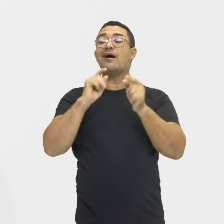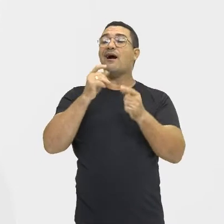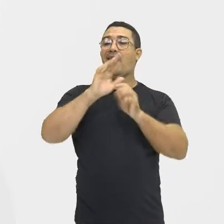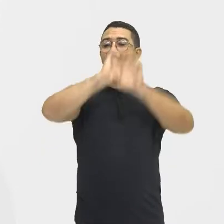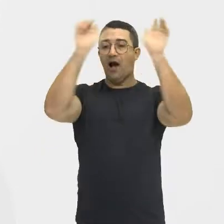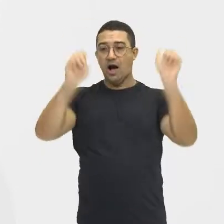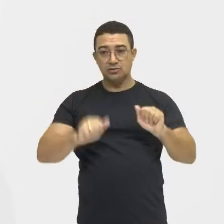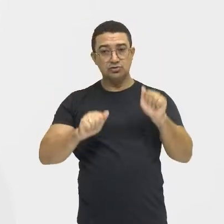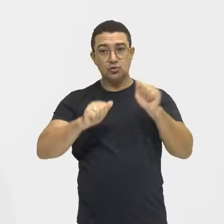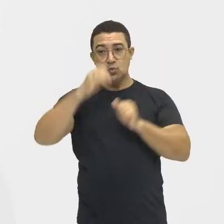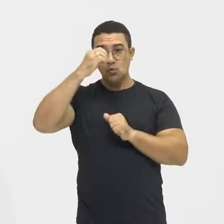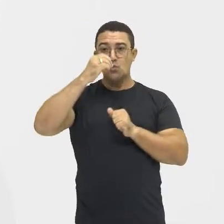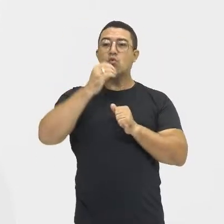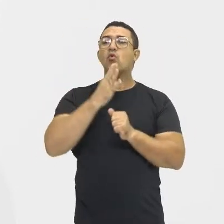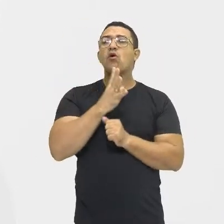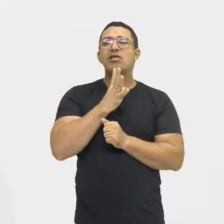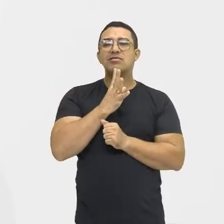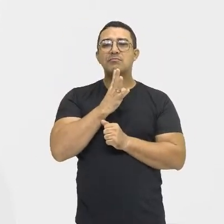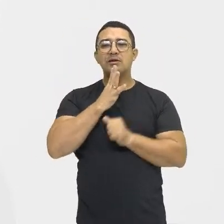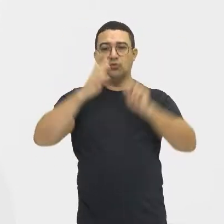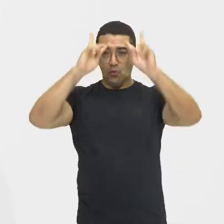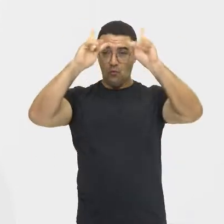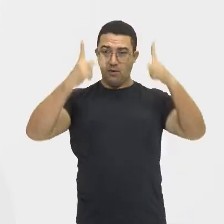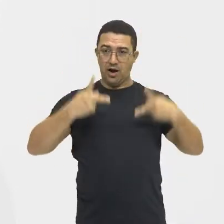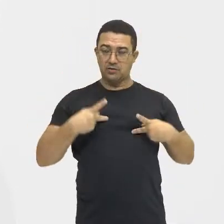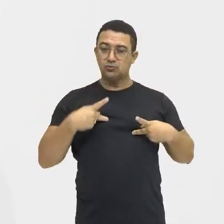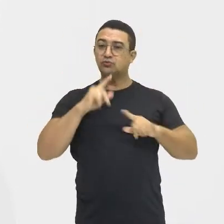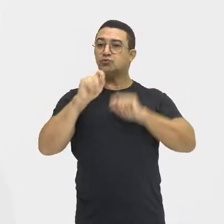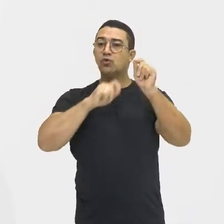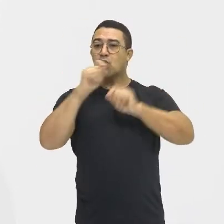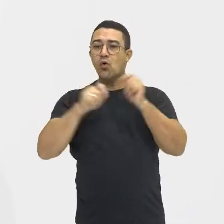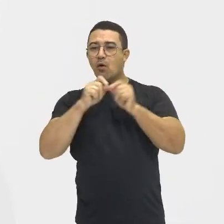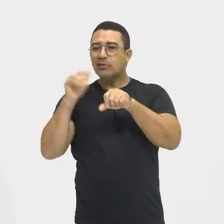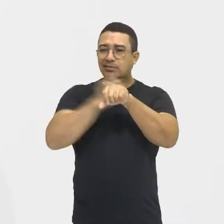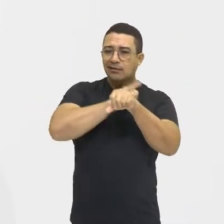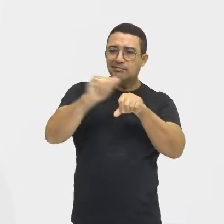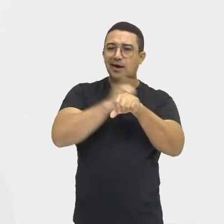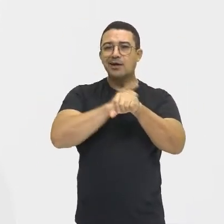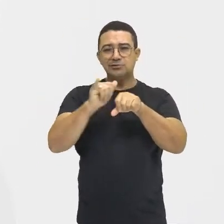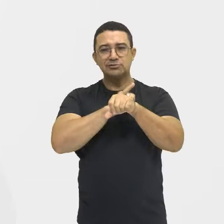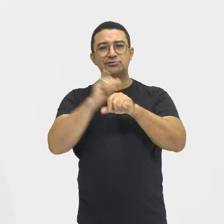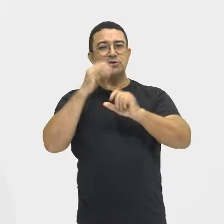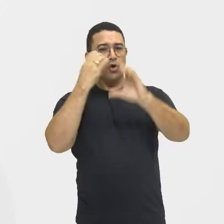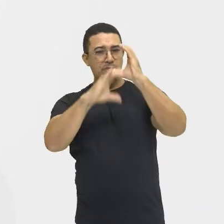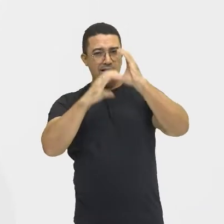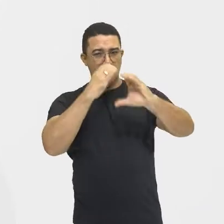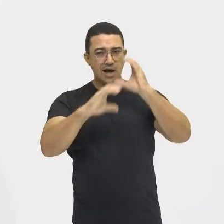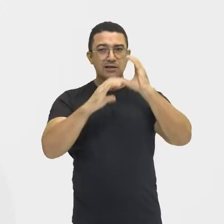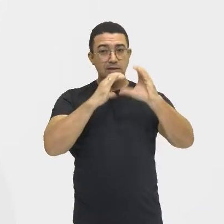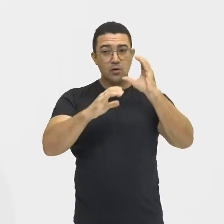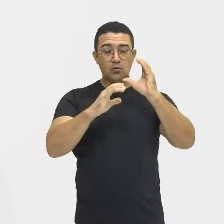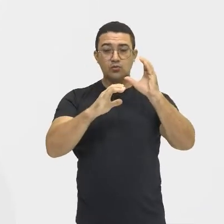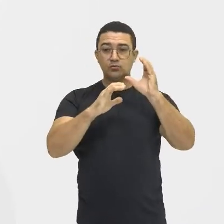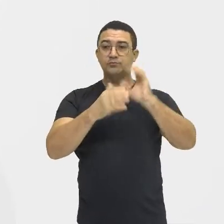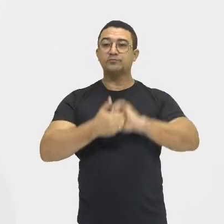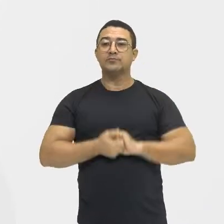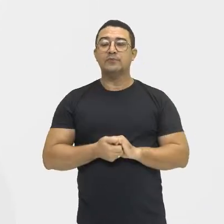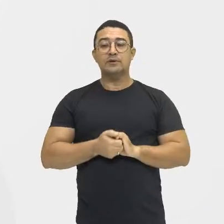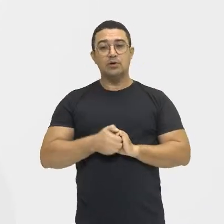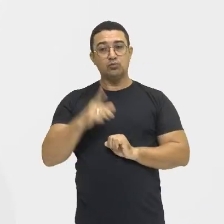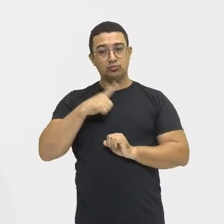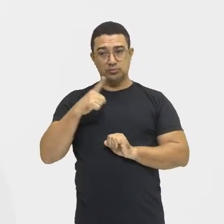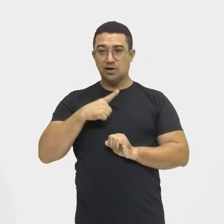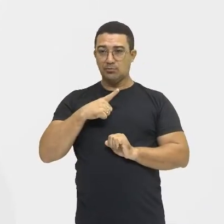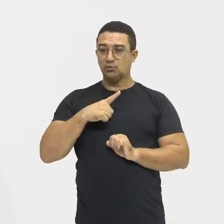humano e como meio de expressão e comunicação. Ok? Então aí nós temos nosso objeto de conhecimento e